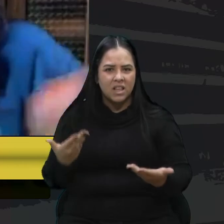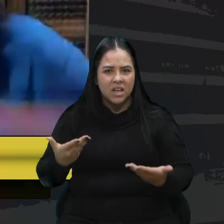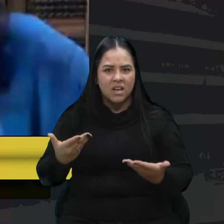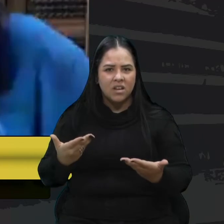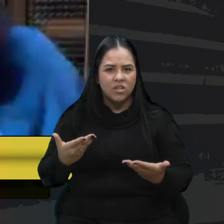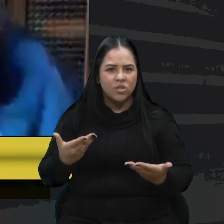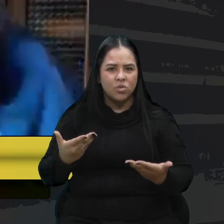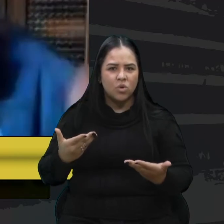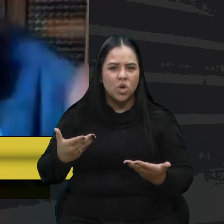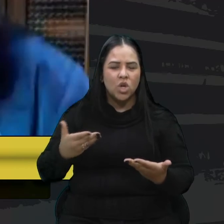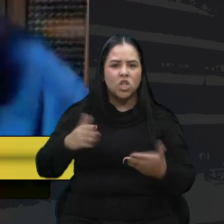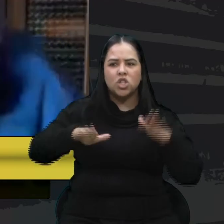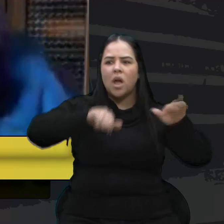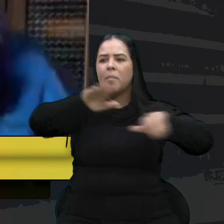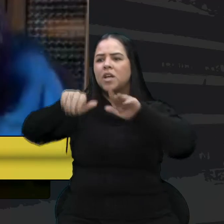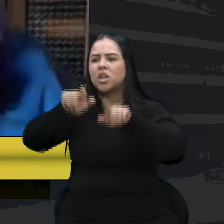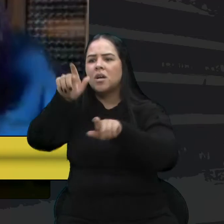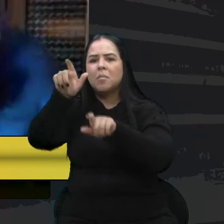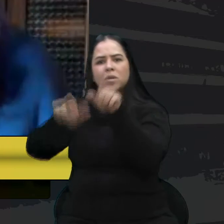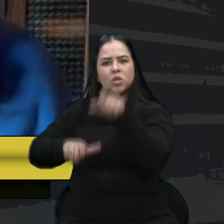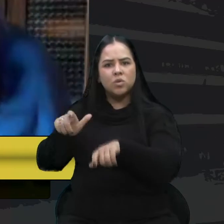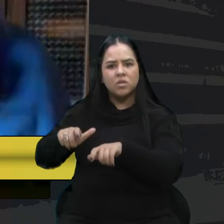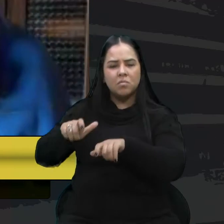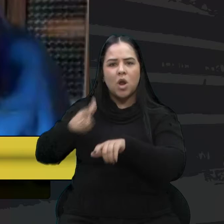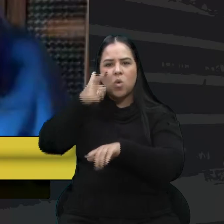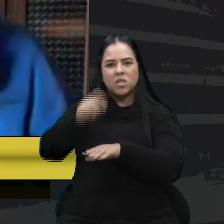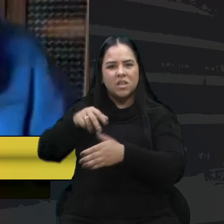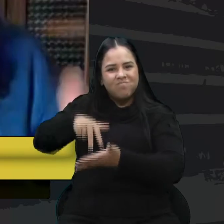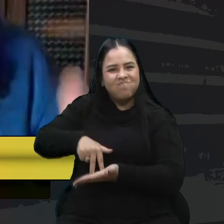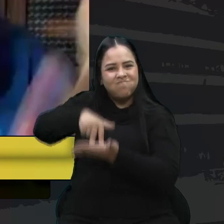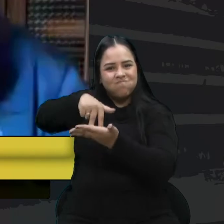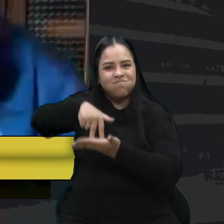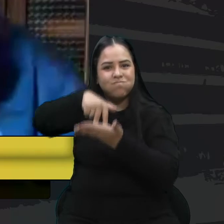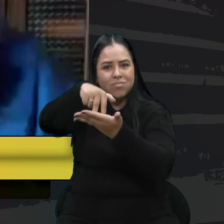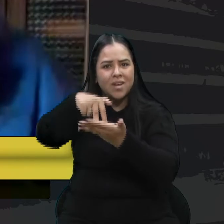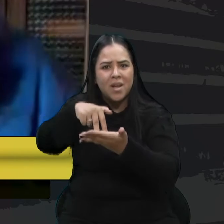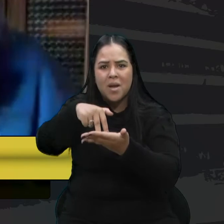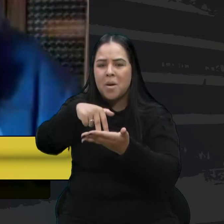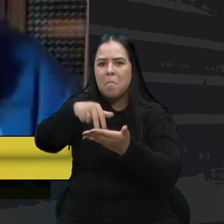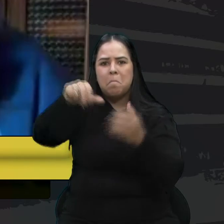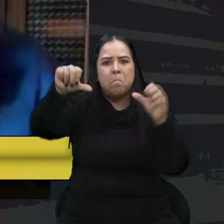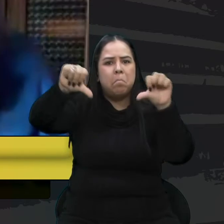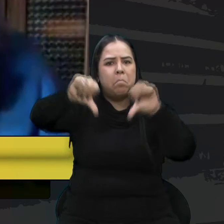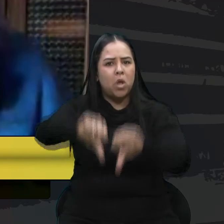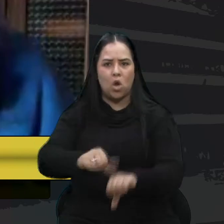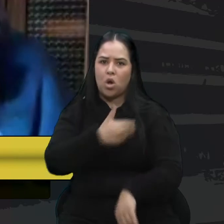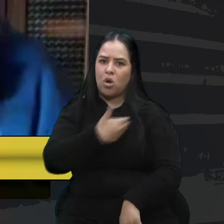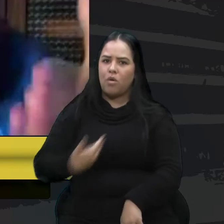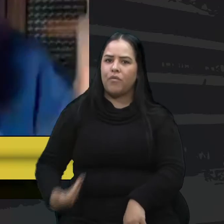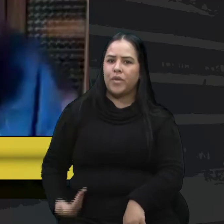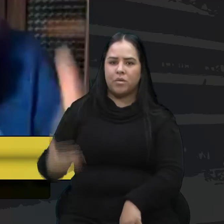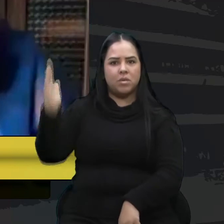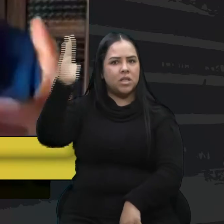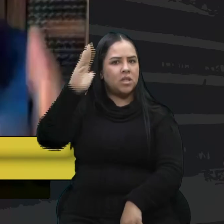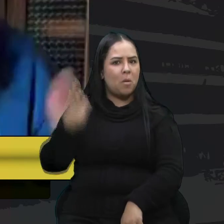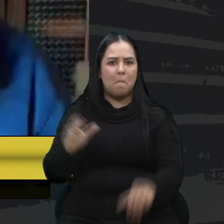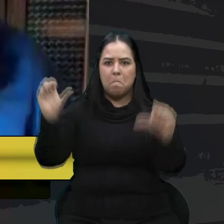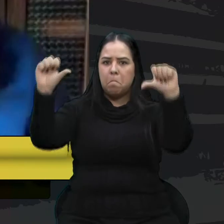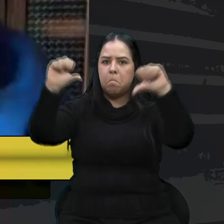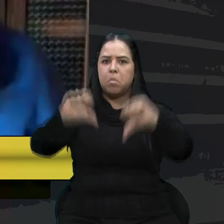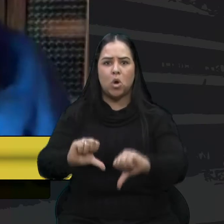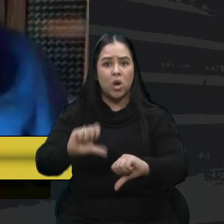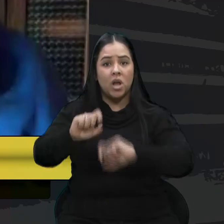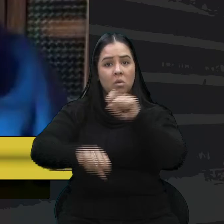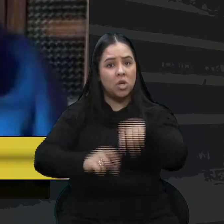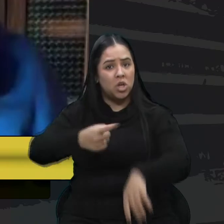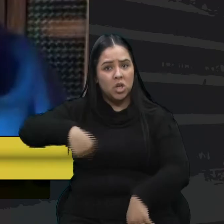somar forças para resistir a algo que ele mesmo está acabando, o pior governo do Brasil. O pior governo do Brasil, é isso que a gente tem